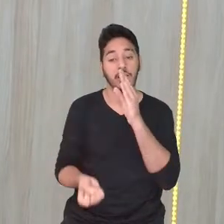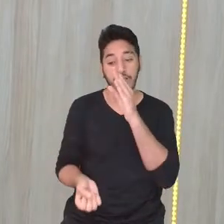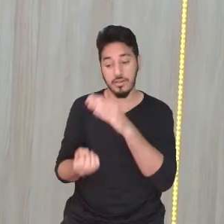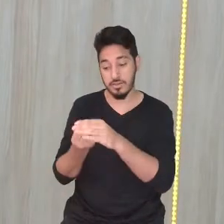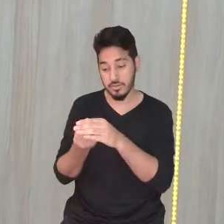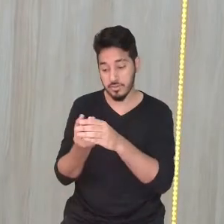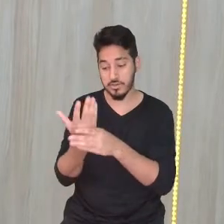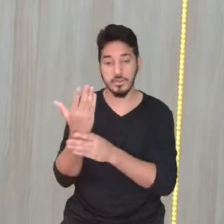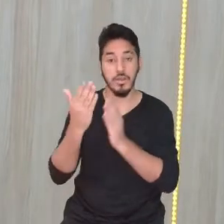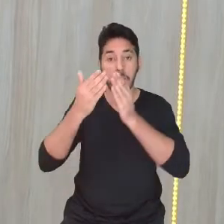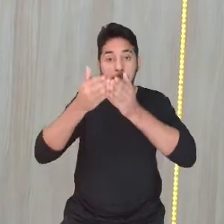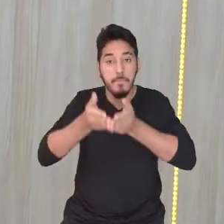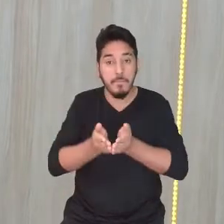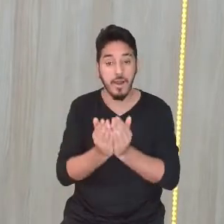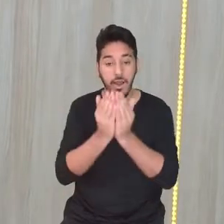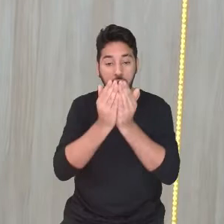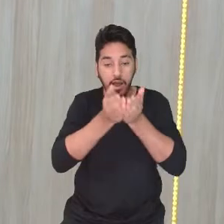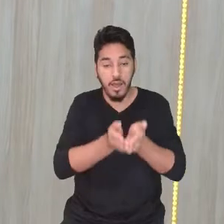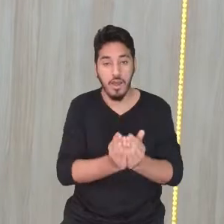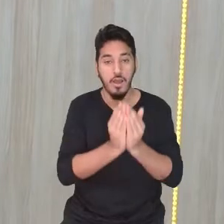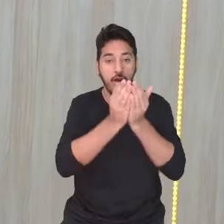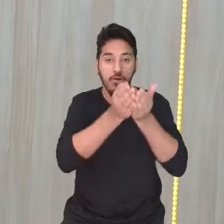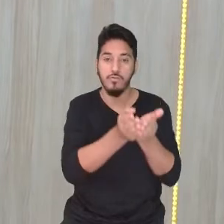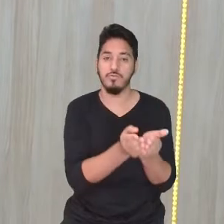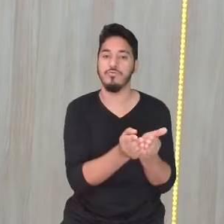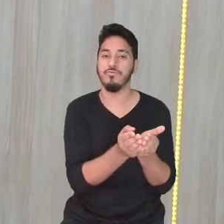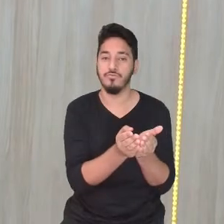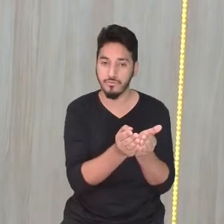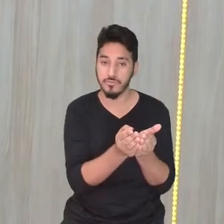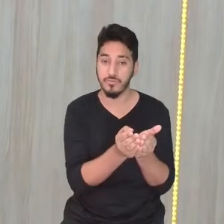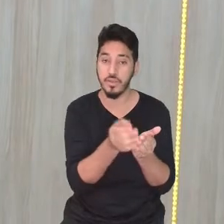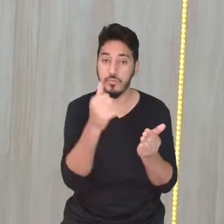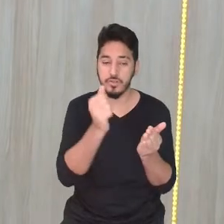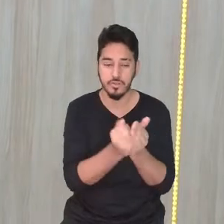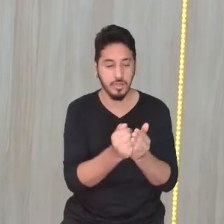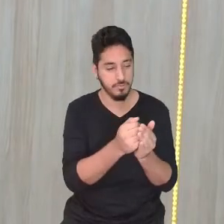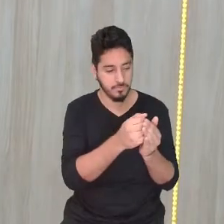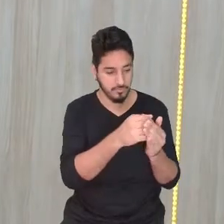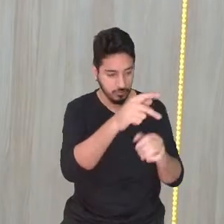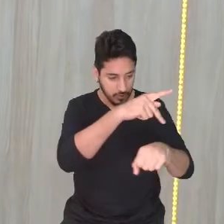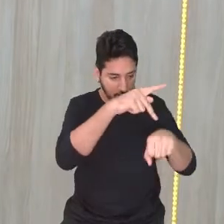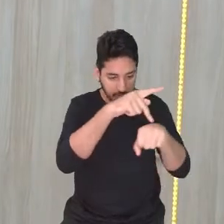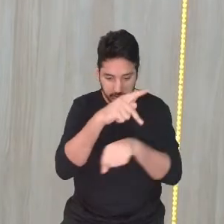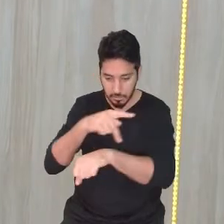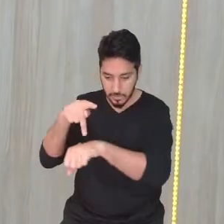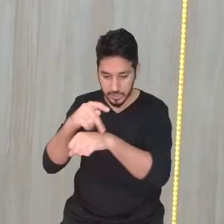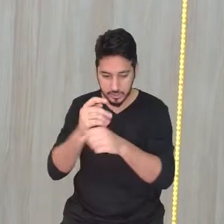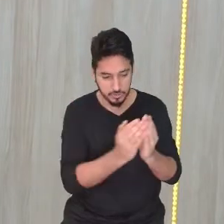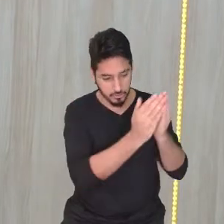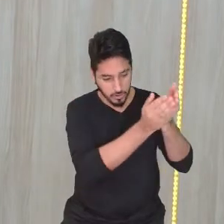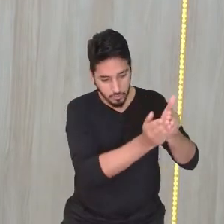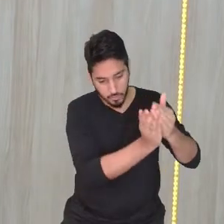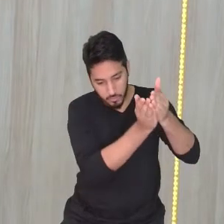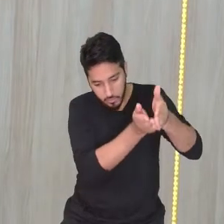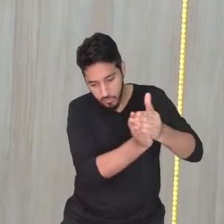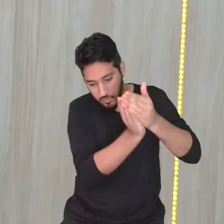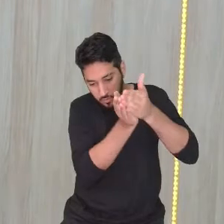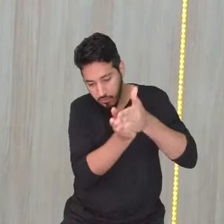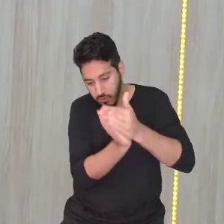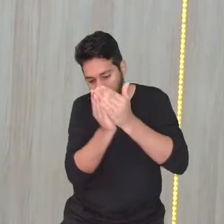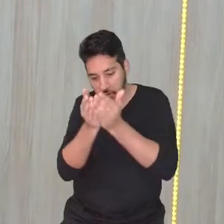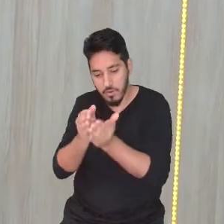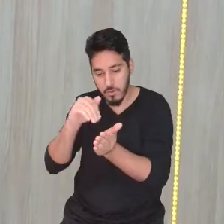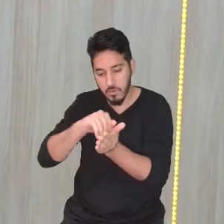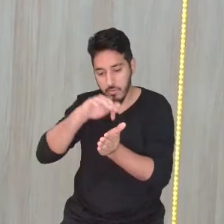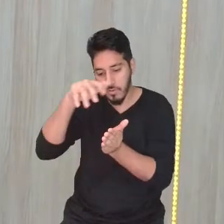criação de barcos que eram chamados de caravelas, que iriam cruzar o oceano. Isso é uma tecnologia, gente. Pessoas